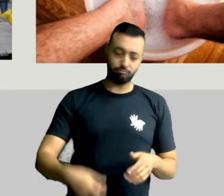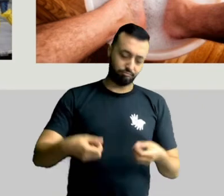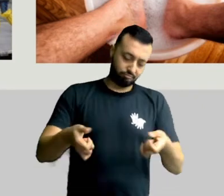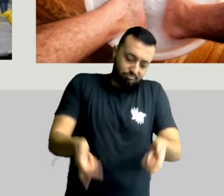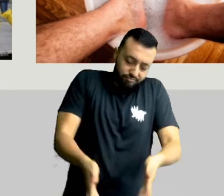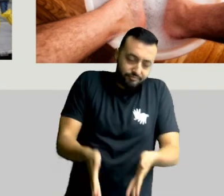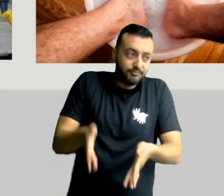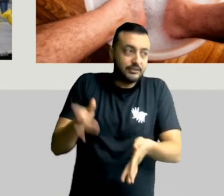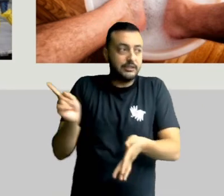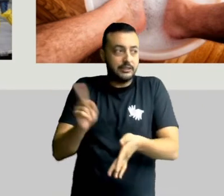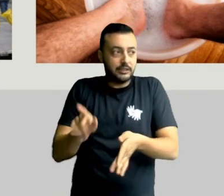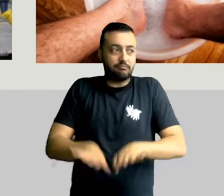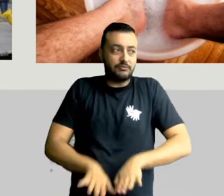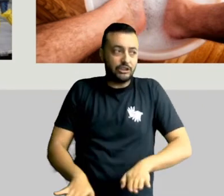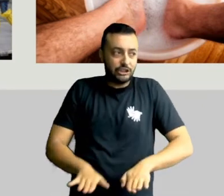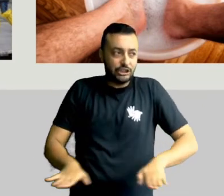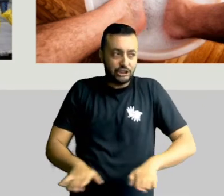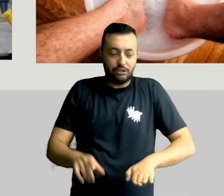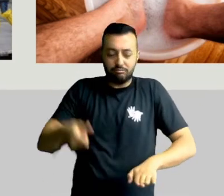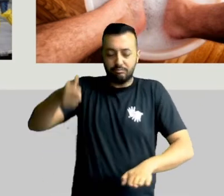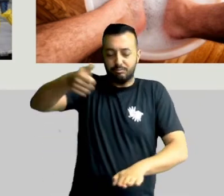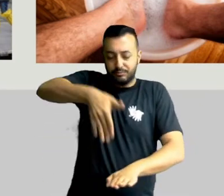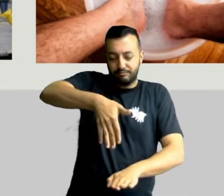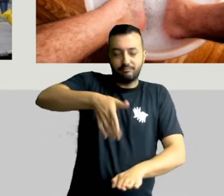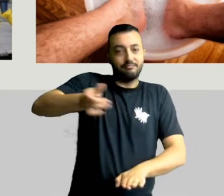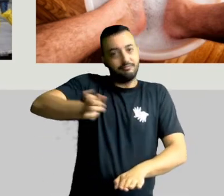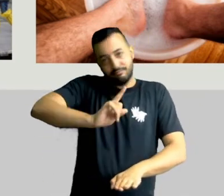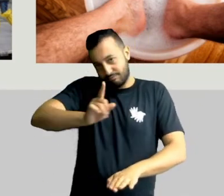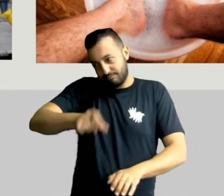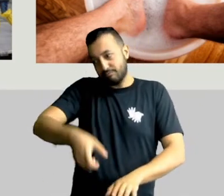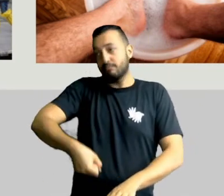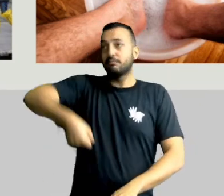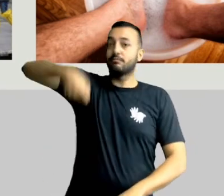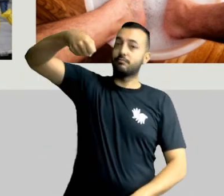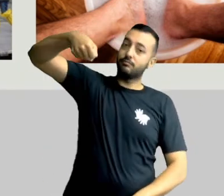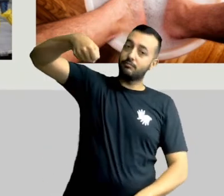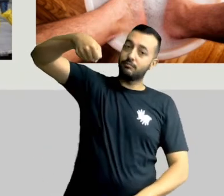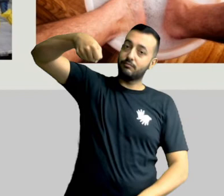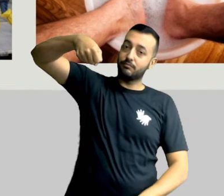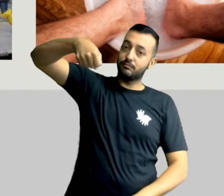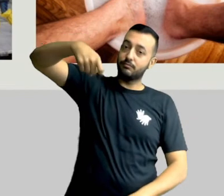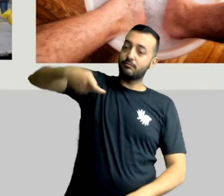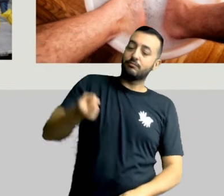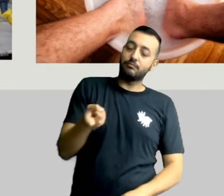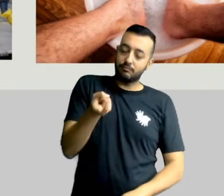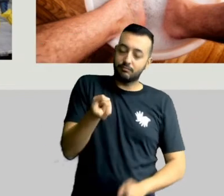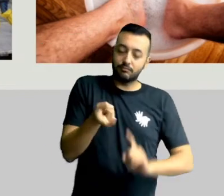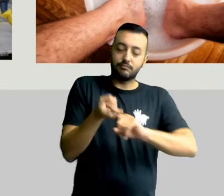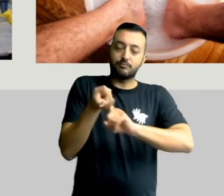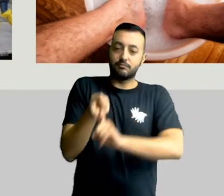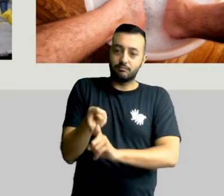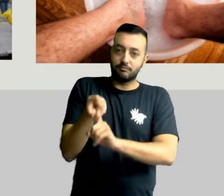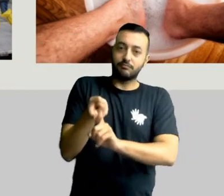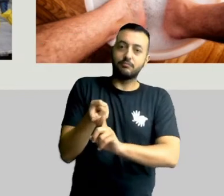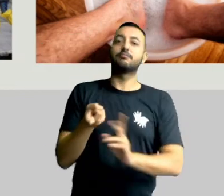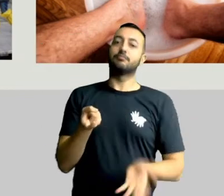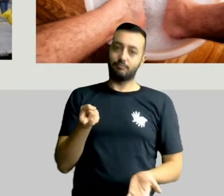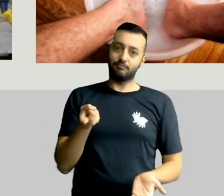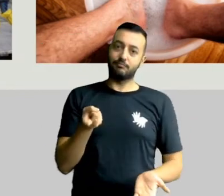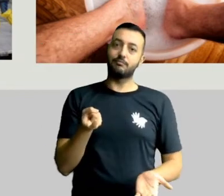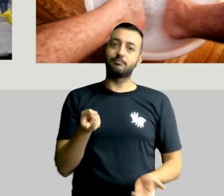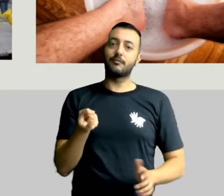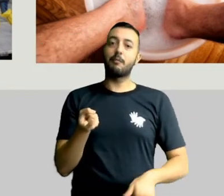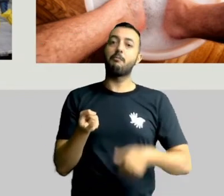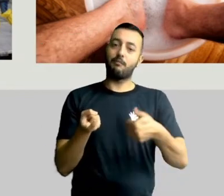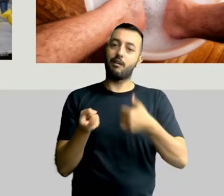vá lá e possa se alimentar desse lixo, furar esse saco. Então você colocar o lixo em locais mais altos, na pendurado